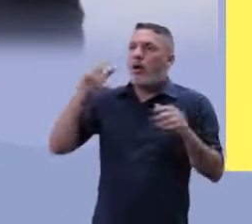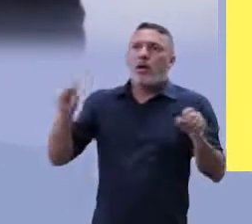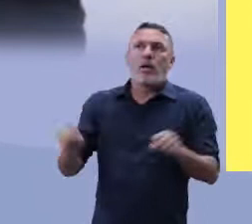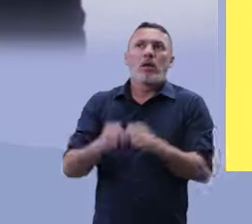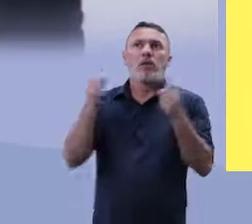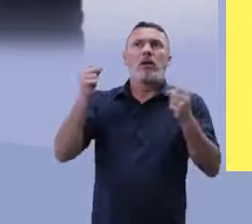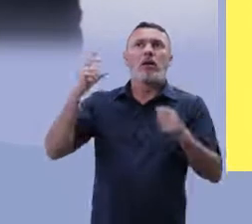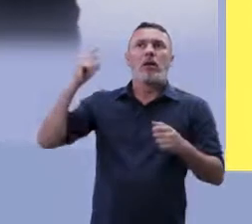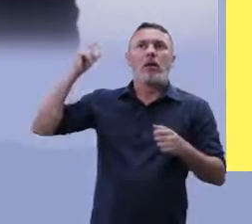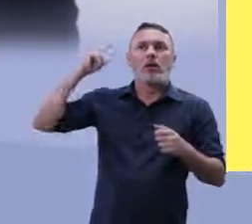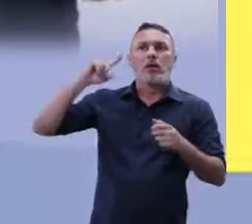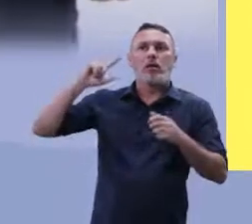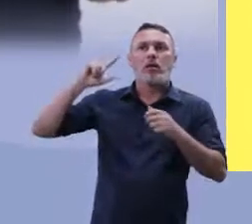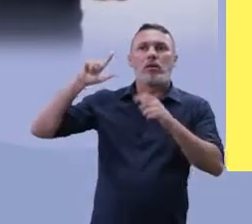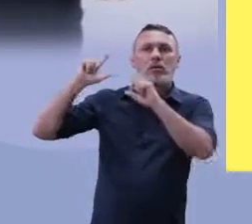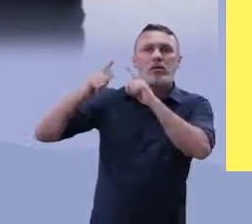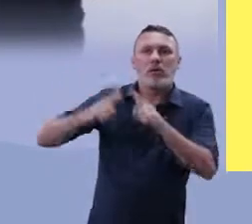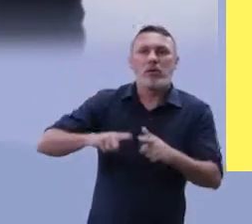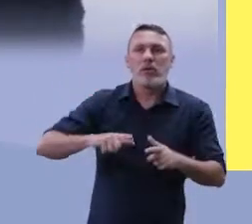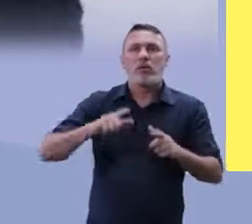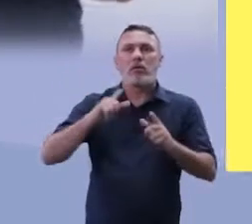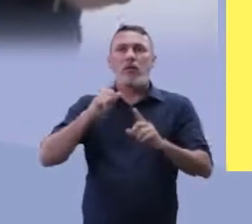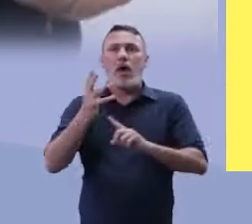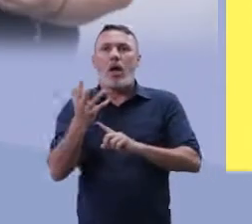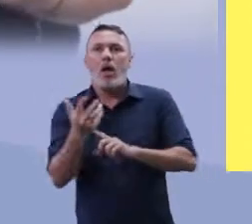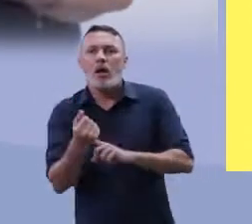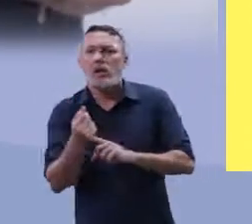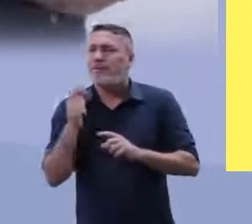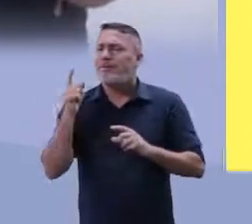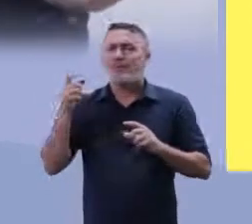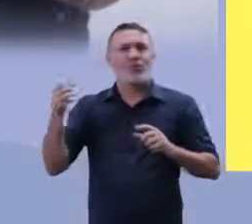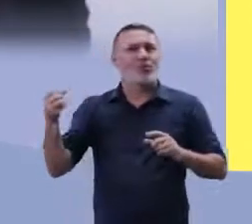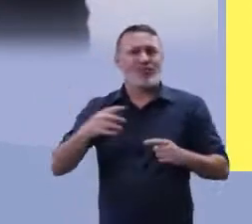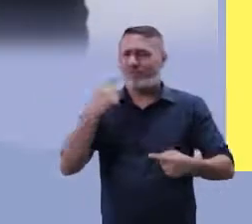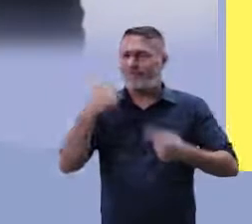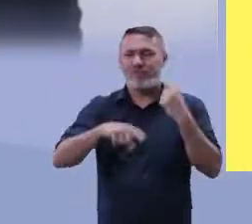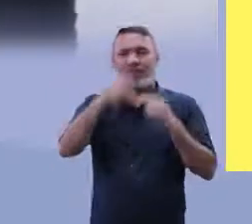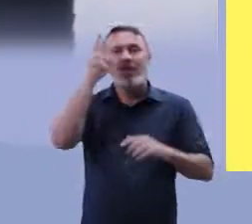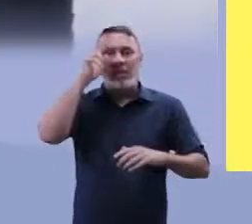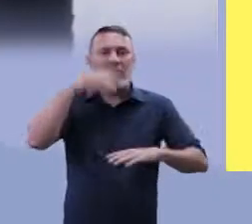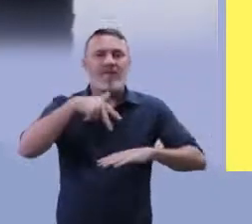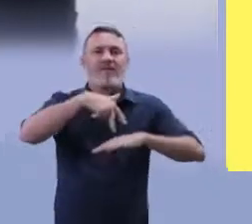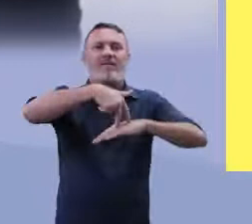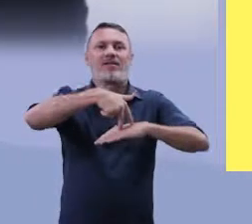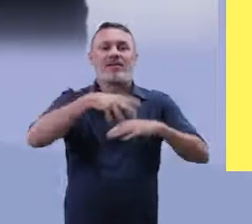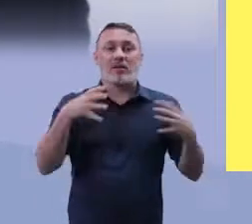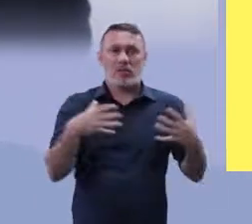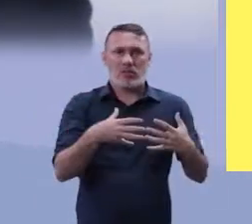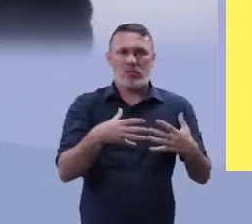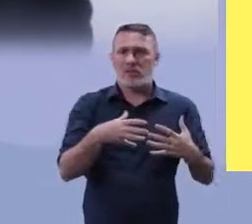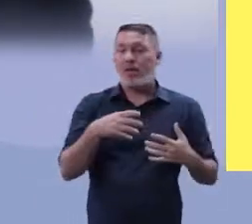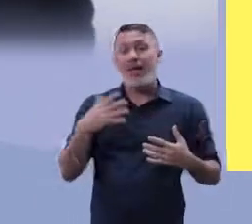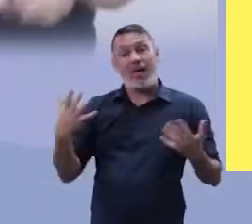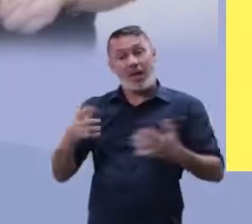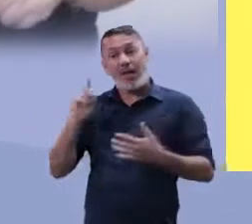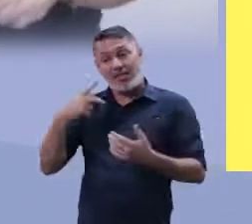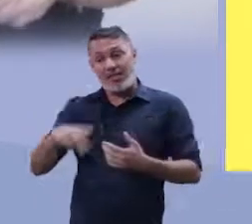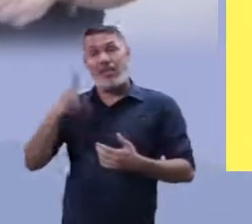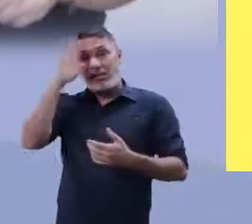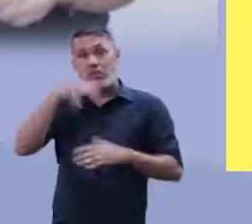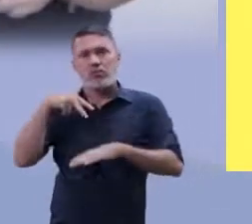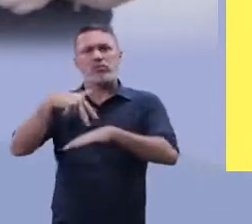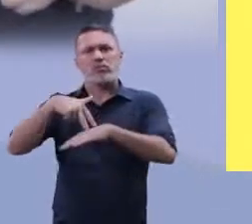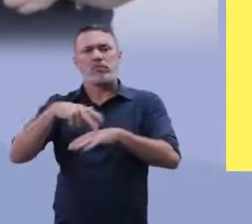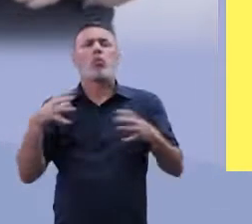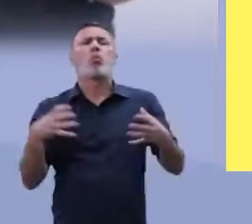da ruptura com todos os padrões artísticos tradicionais. Lembra da vanguarda? Eles serão a nossa